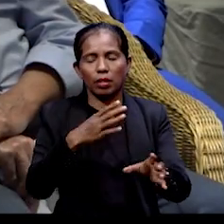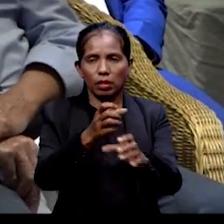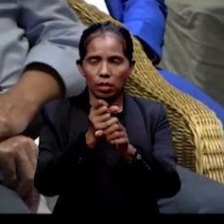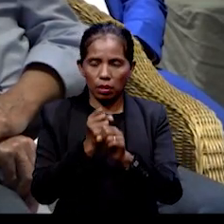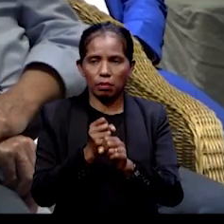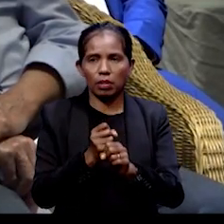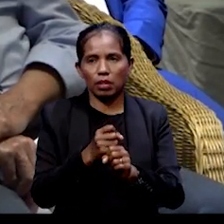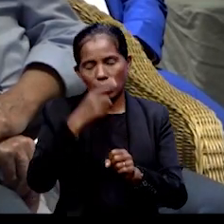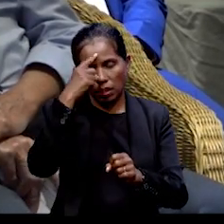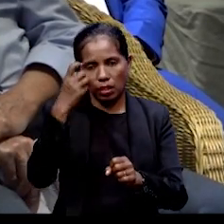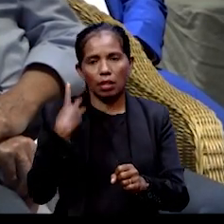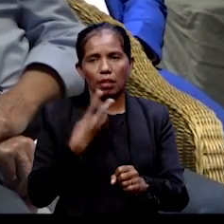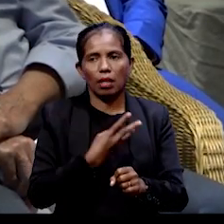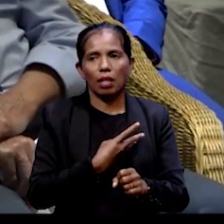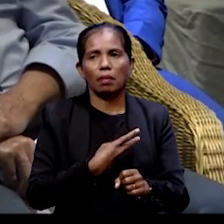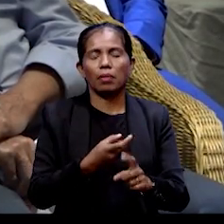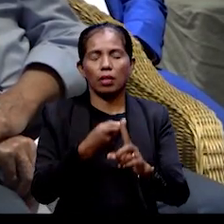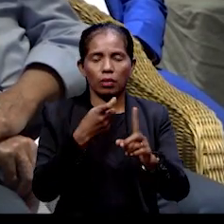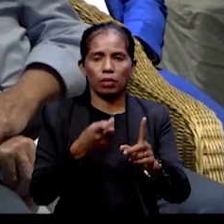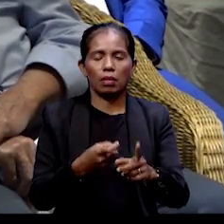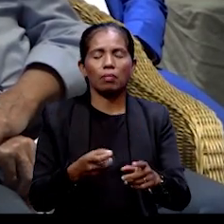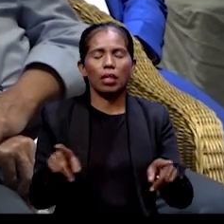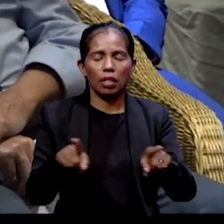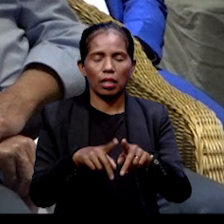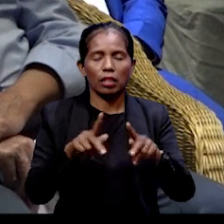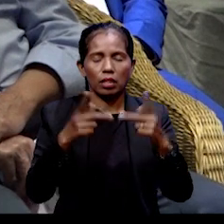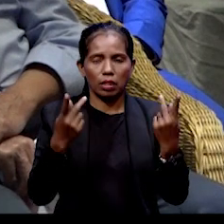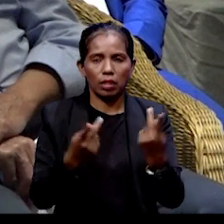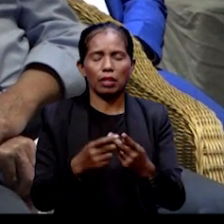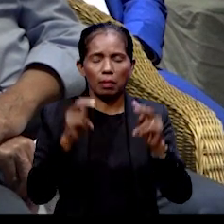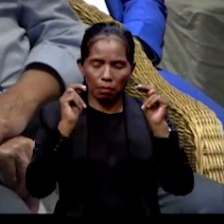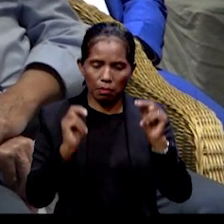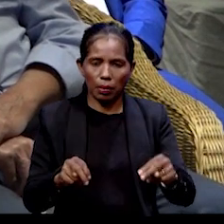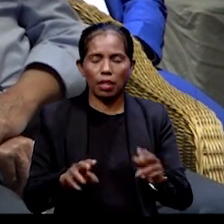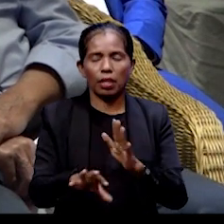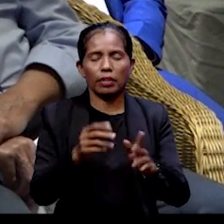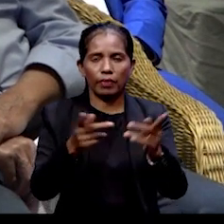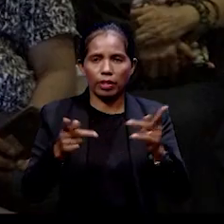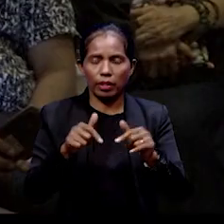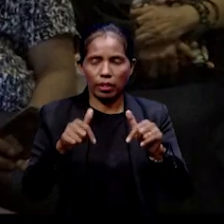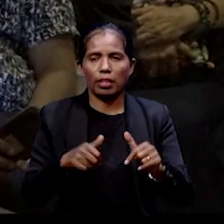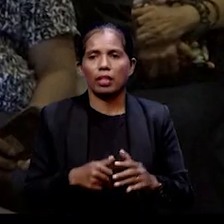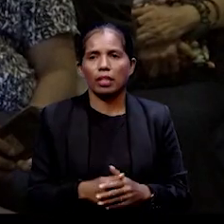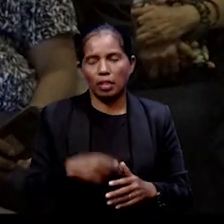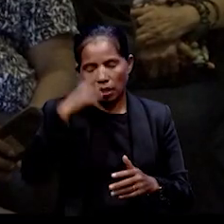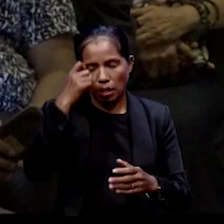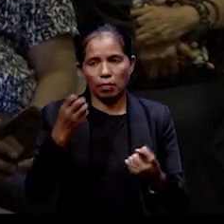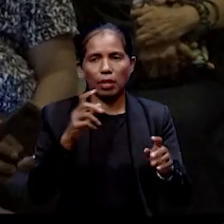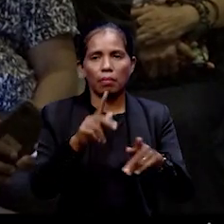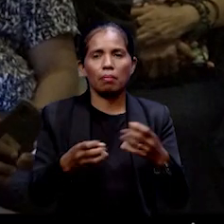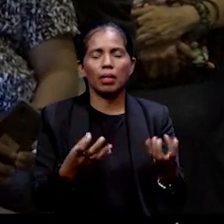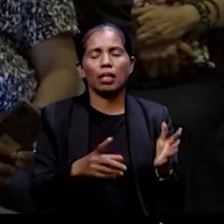dizer, tambas, a mim, você merece a mim. E o setor privado nacional merece a mim, beleza, na fatia da mim. Tambas, várias tempestades, a